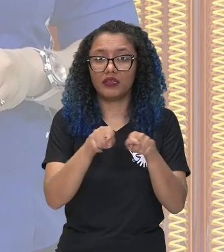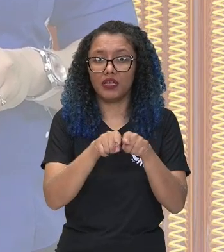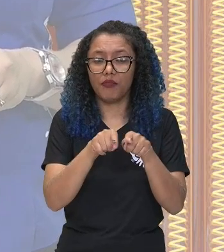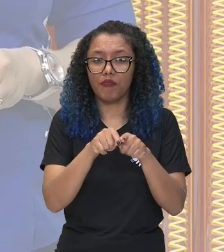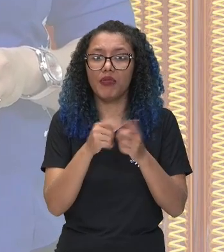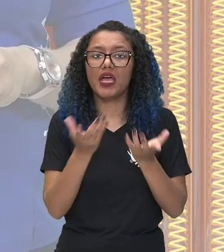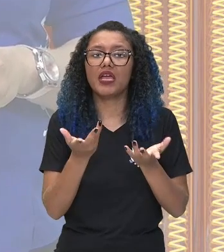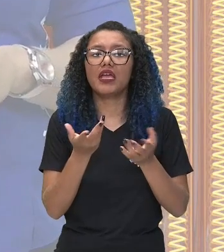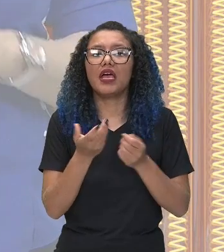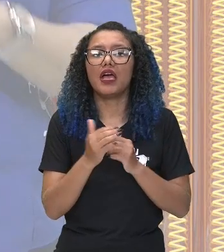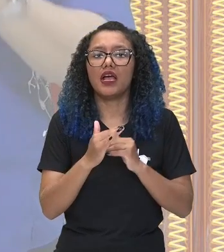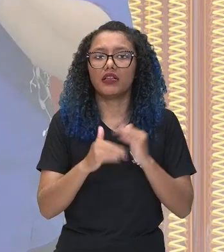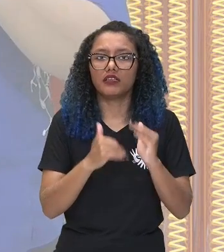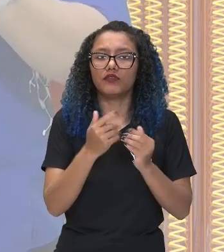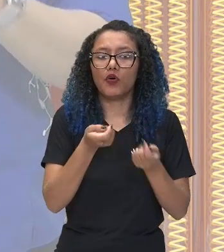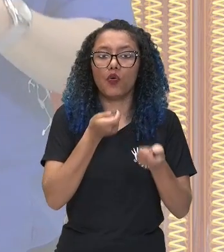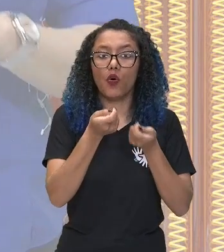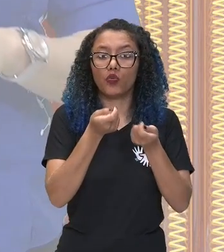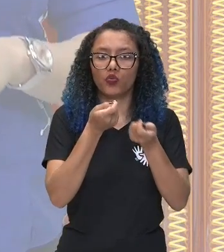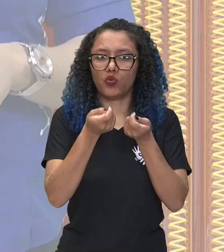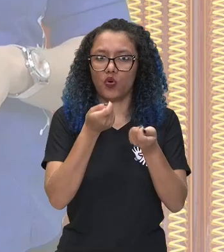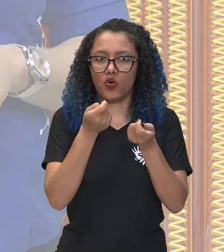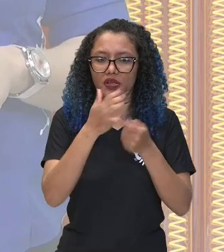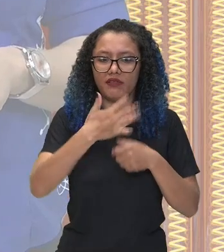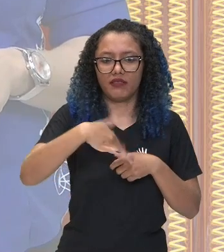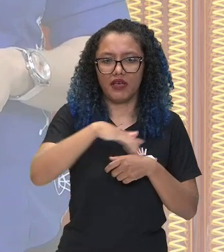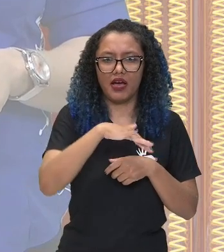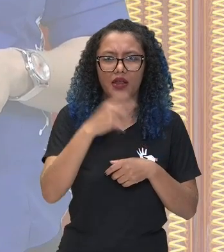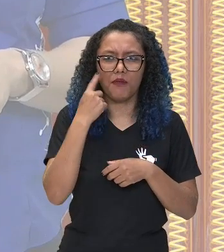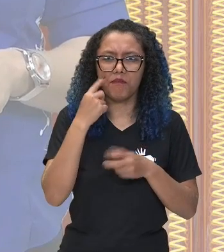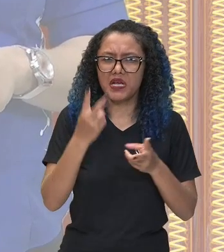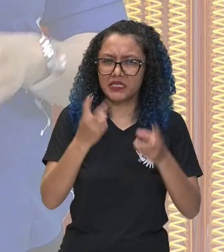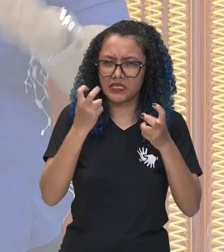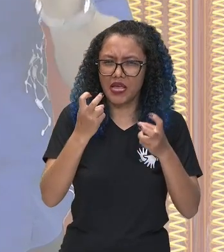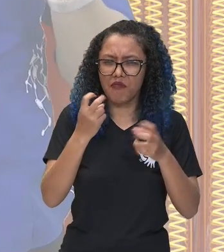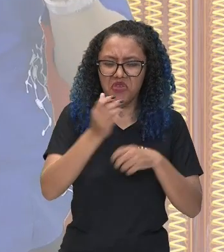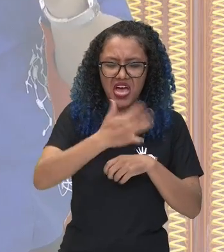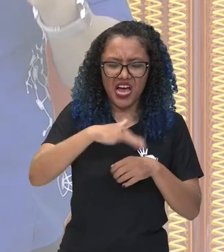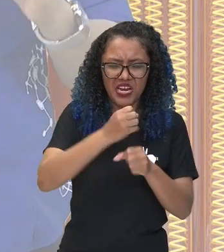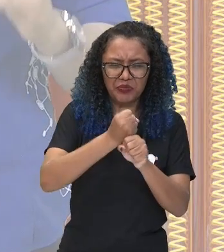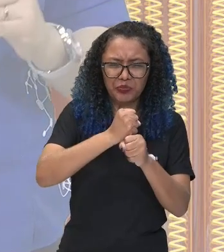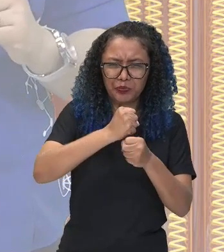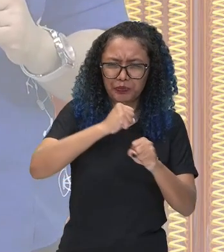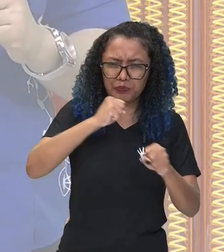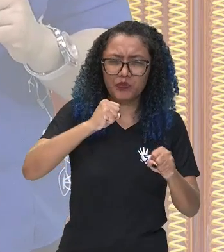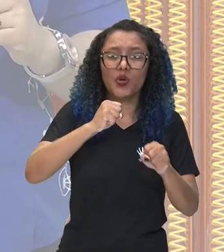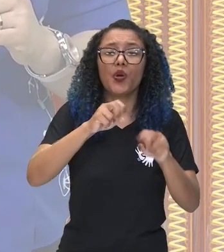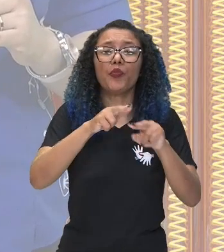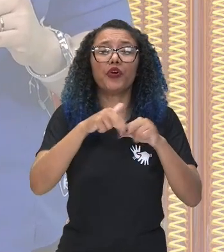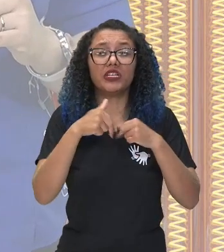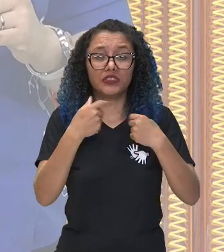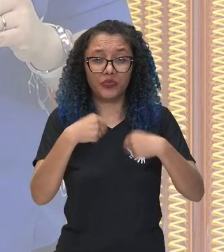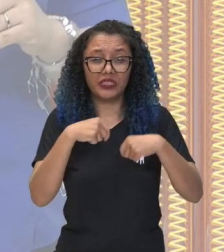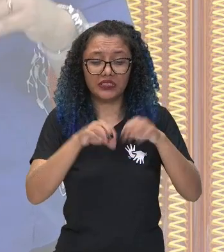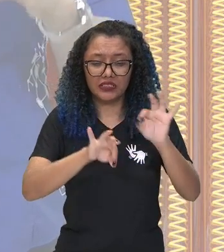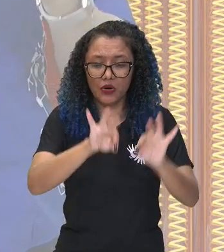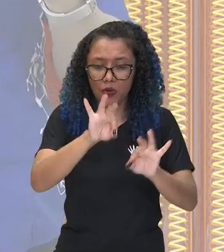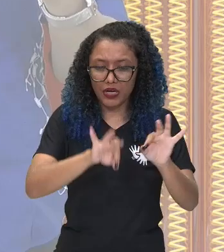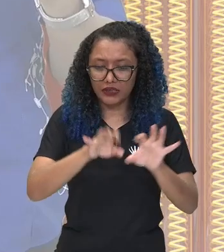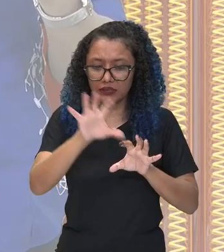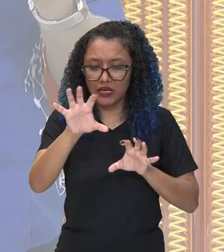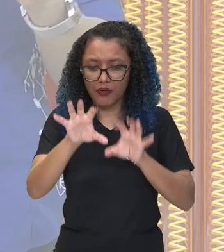administração espanhola. Observem que o território ele é vasto, ele é grande, então é preciso fazer essa divisão para que haja